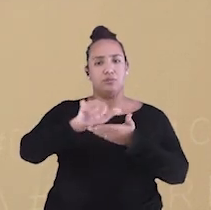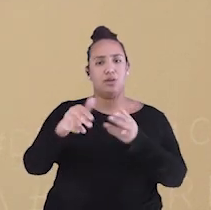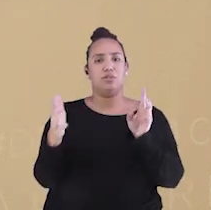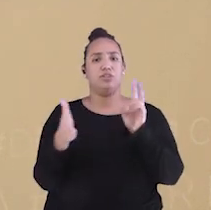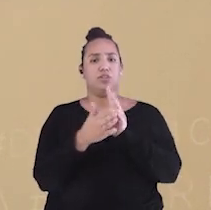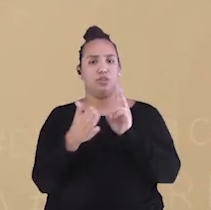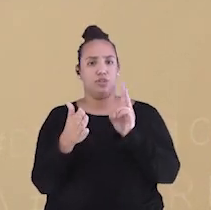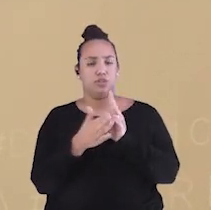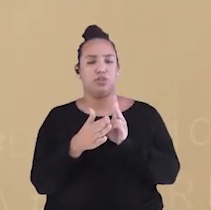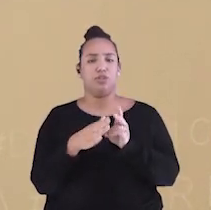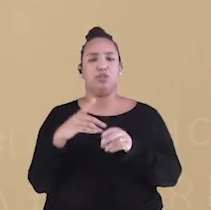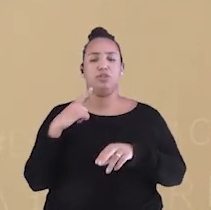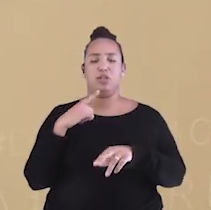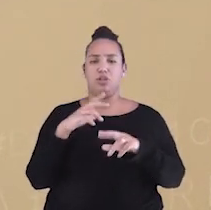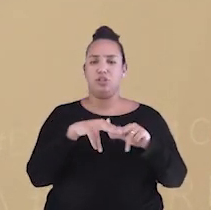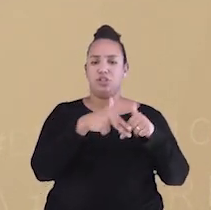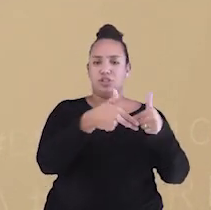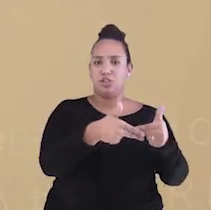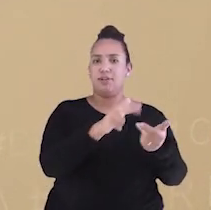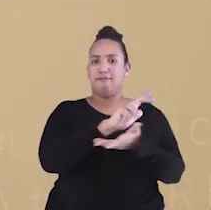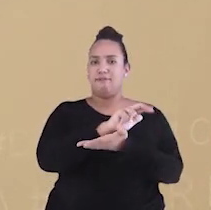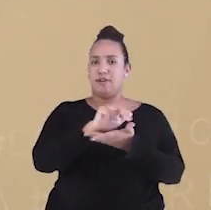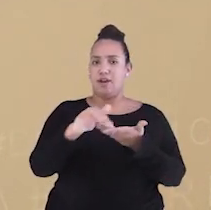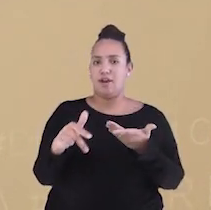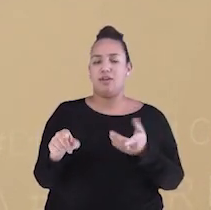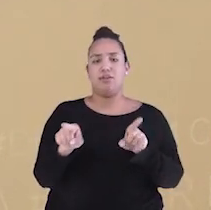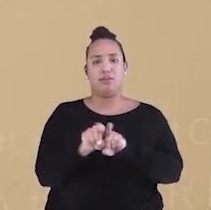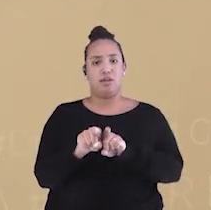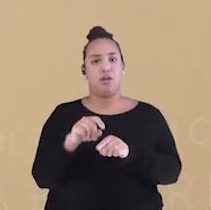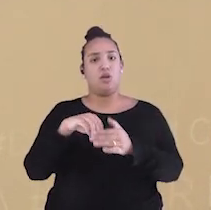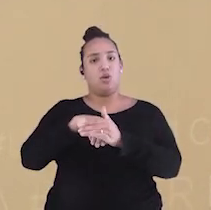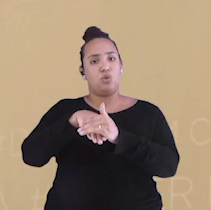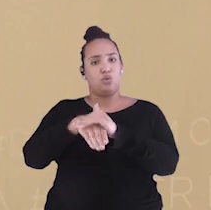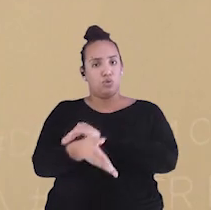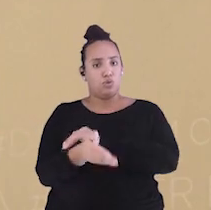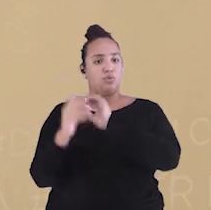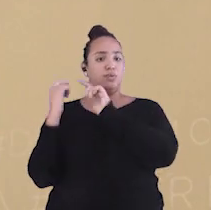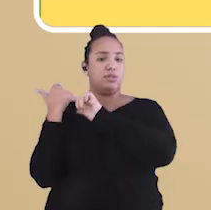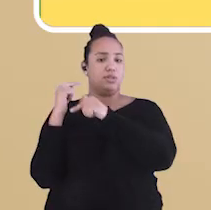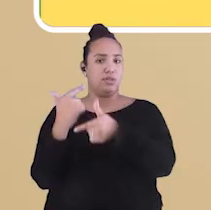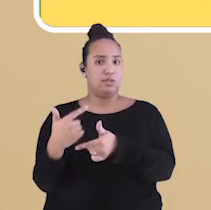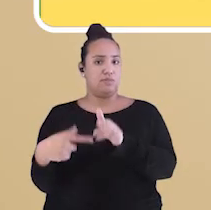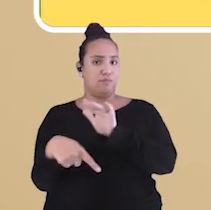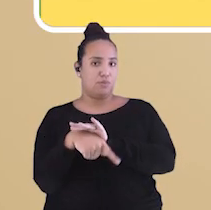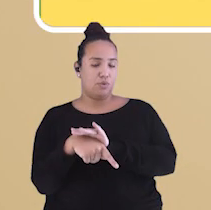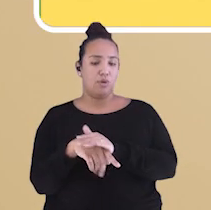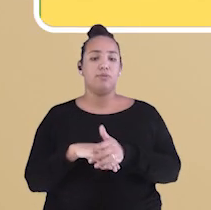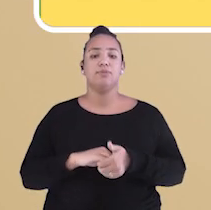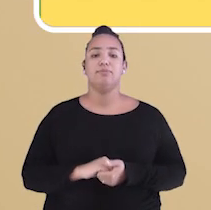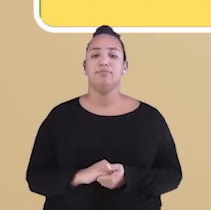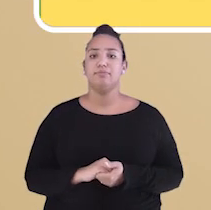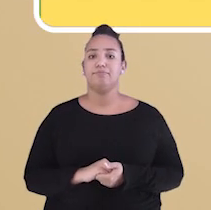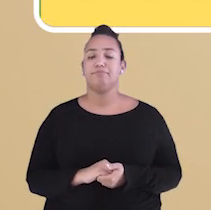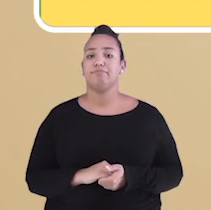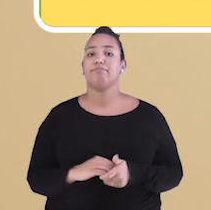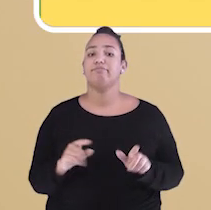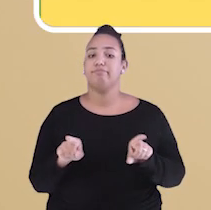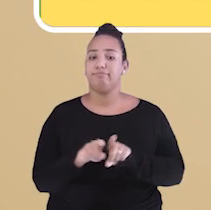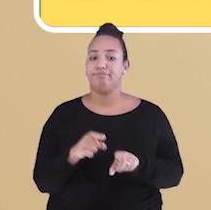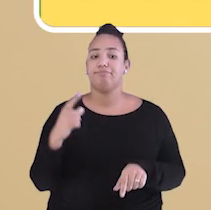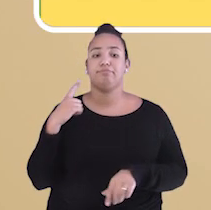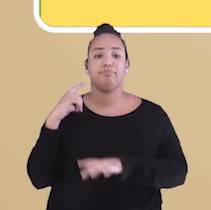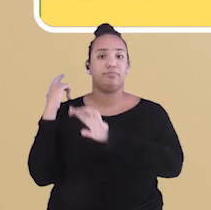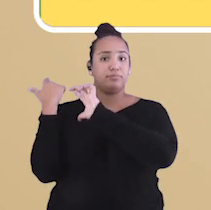de diversas etnias, que têm seus costumes e suas tradições. Inclusive, diversas tradições